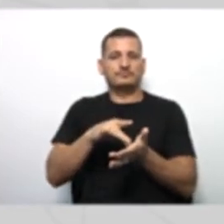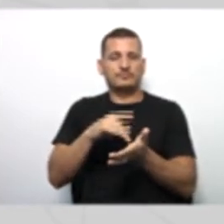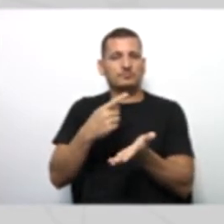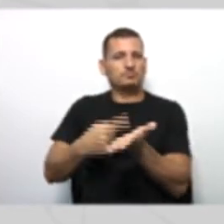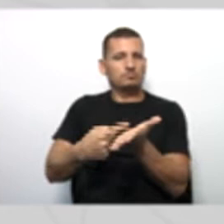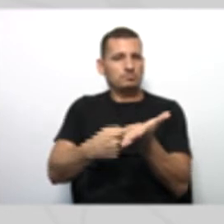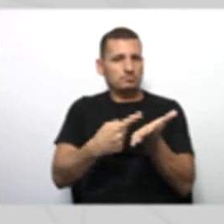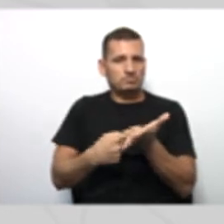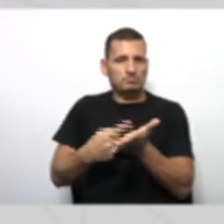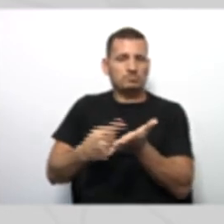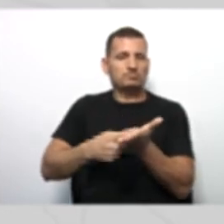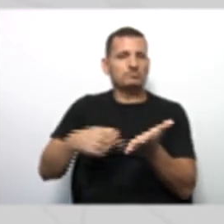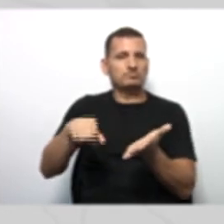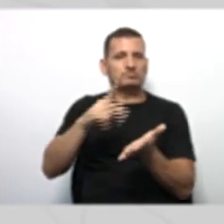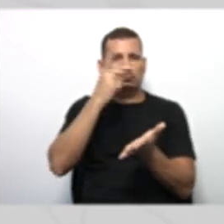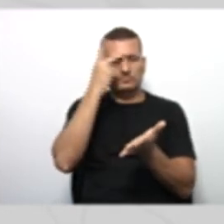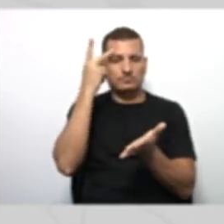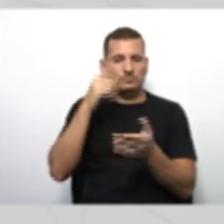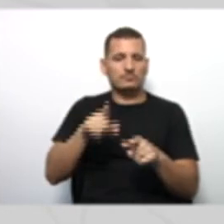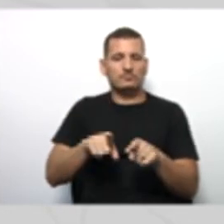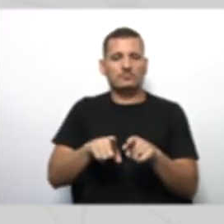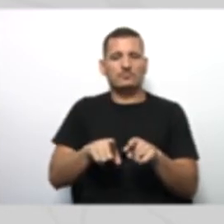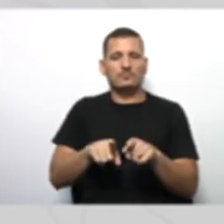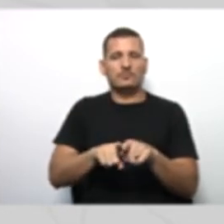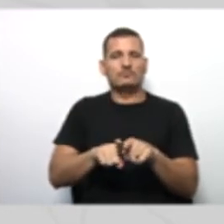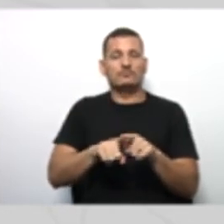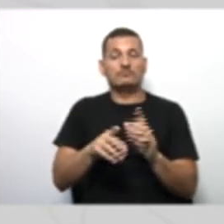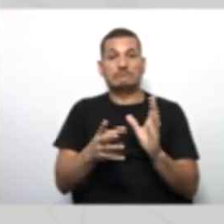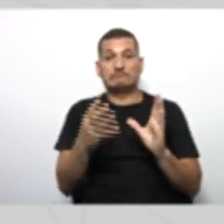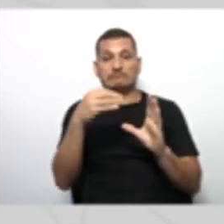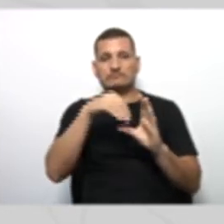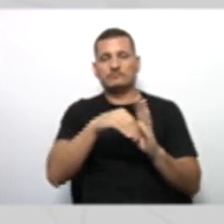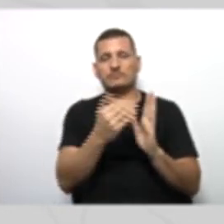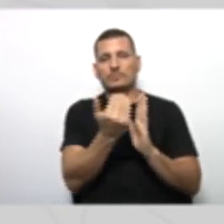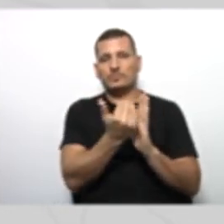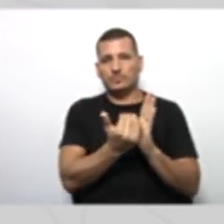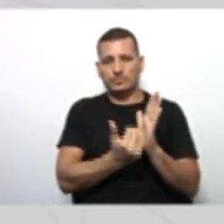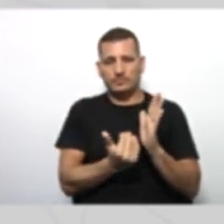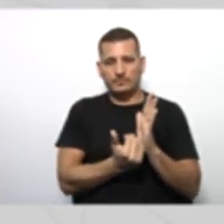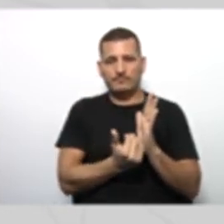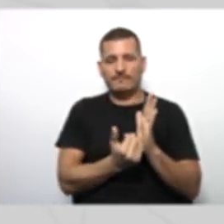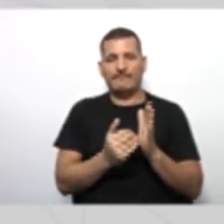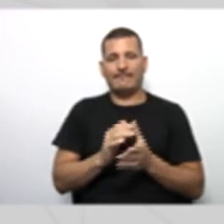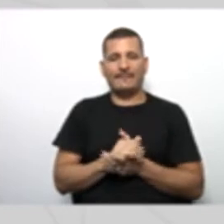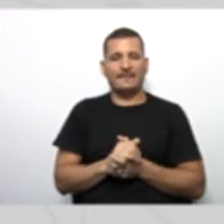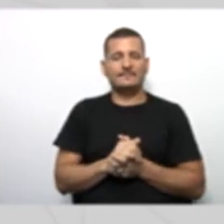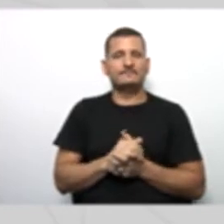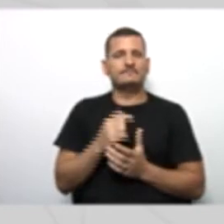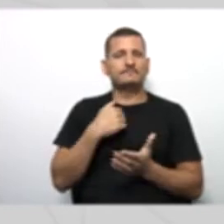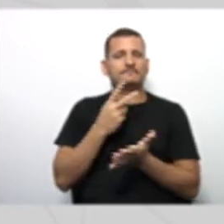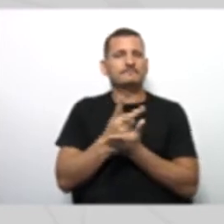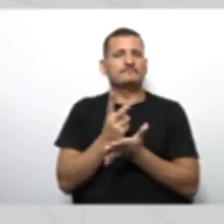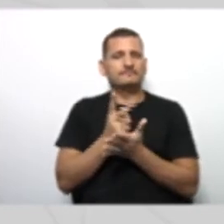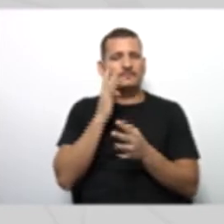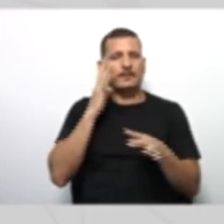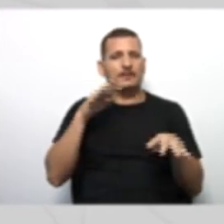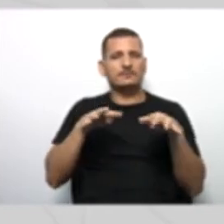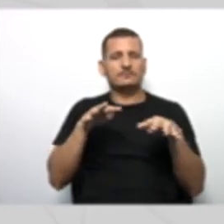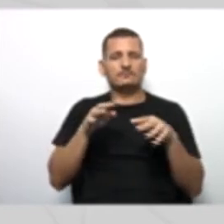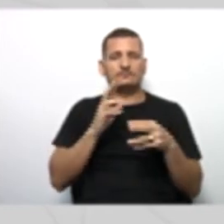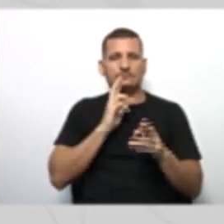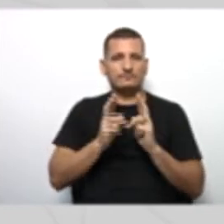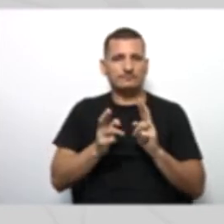simplesmente não planejar uma ação para aquele risco que você vai fazer. Tá bom? Então, processo